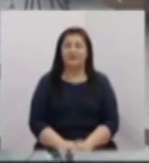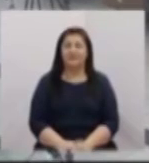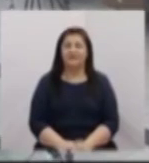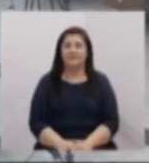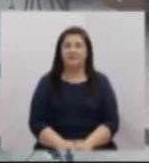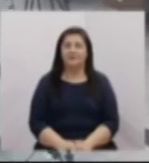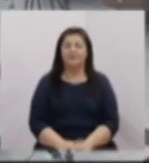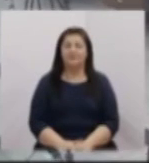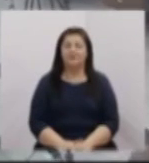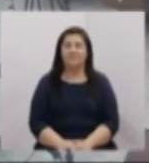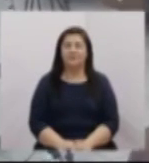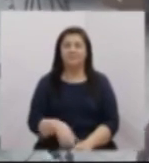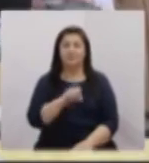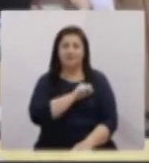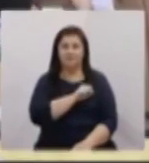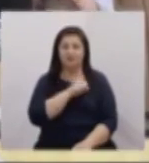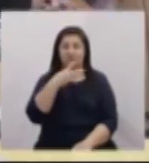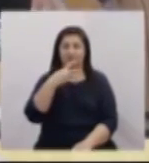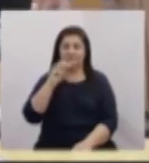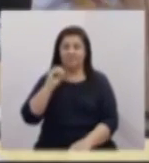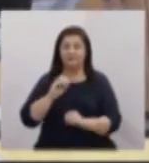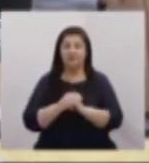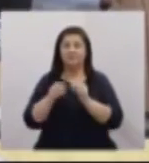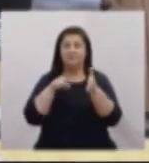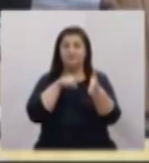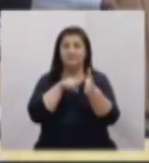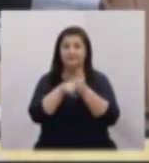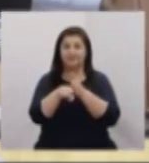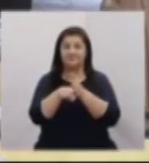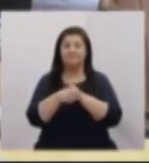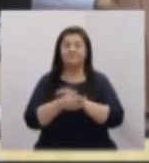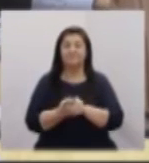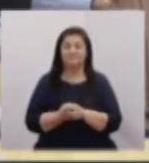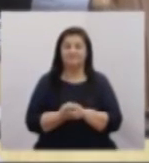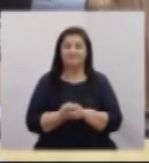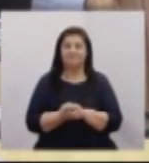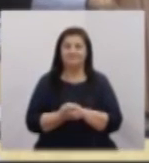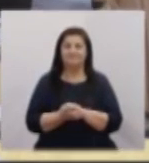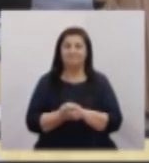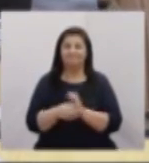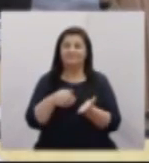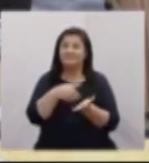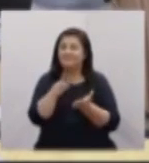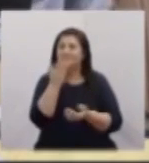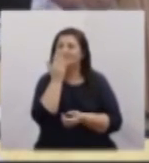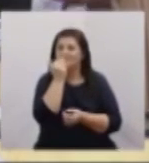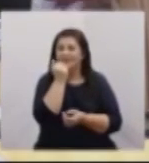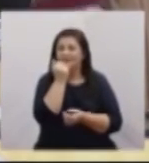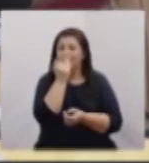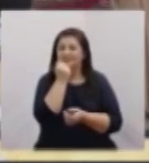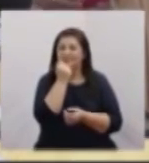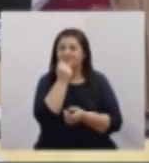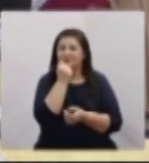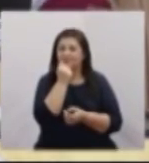Pedido de número 030, requer informação sobre distribuição de rações e